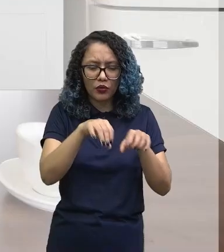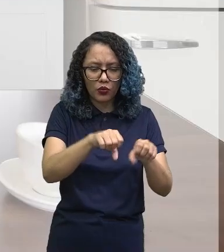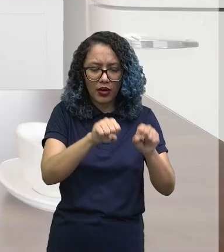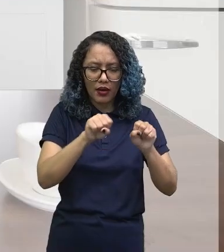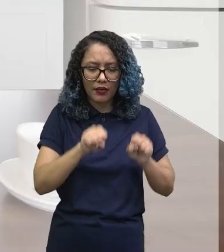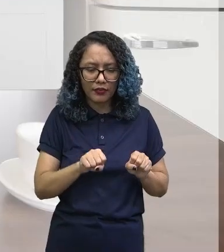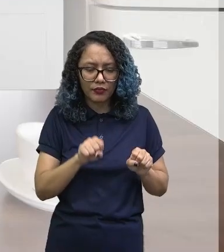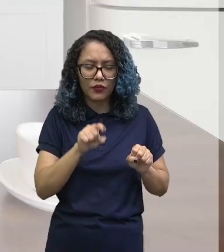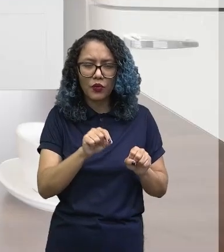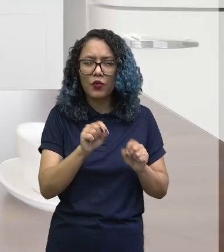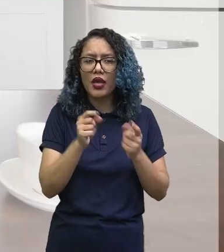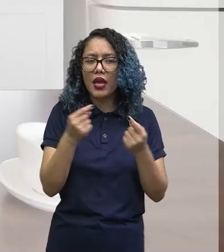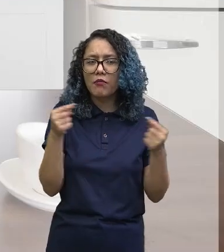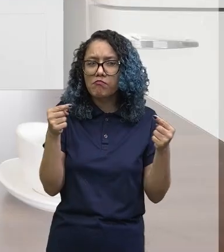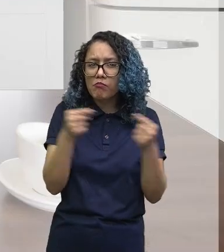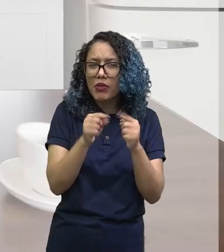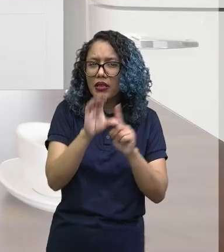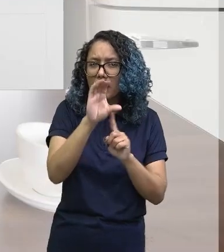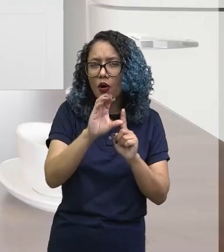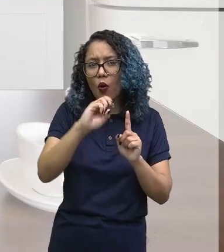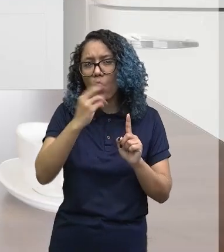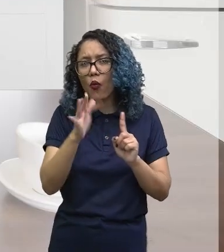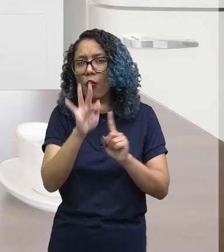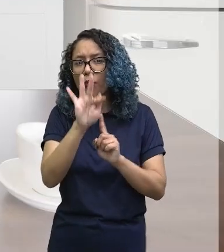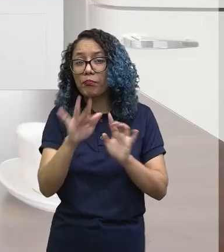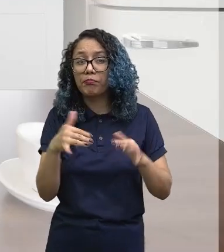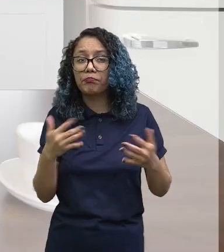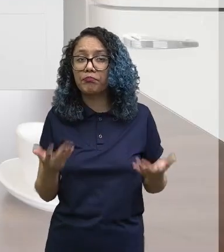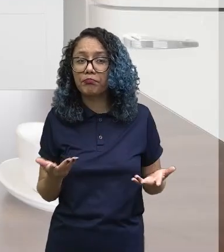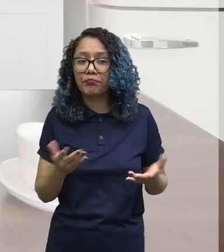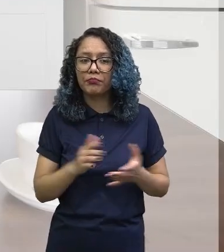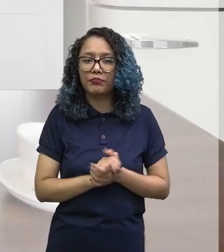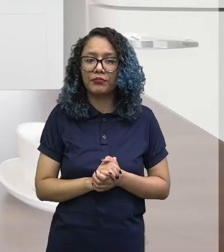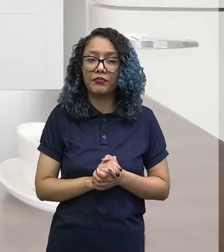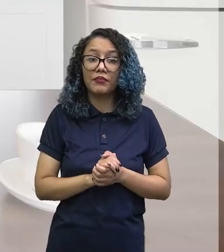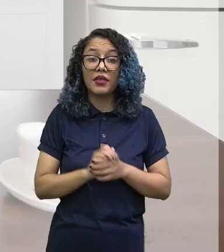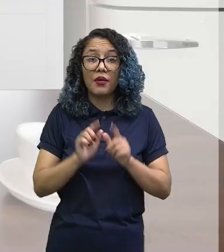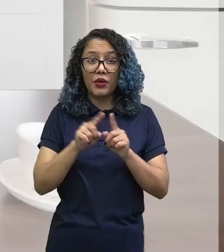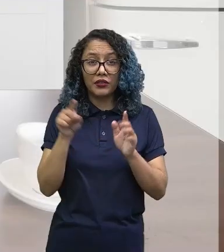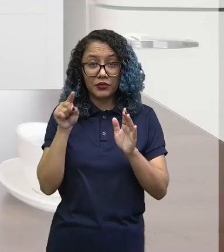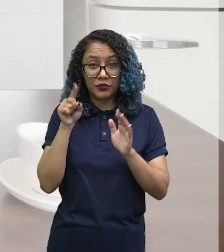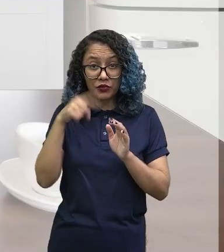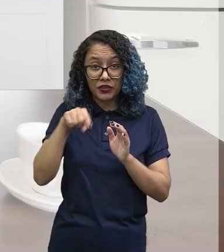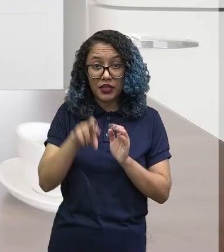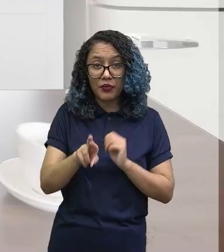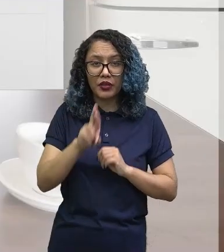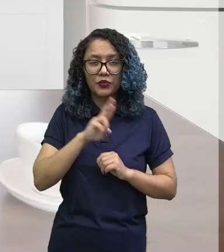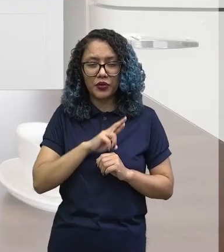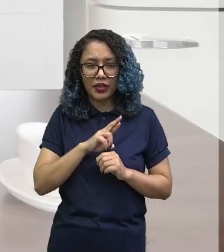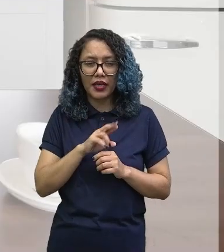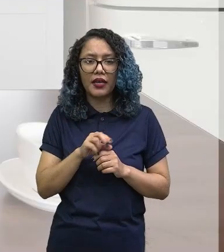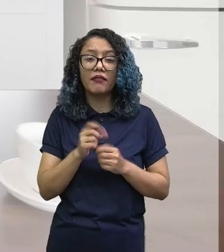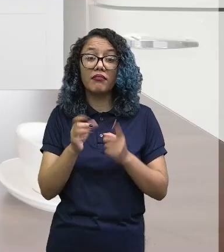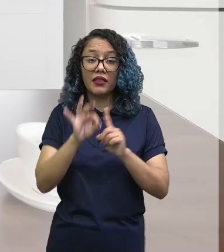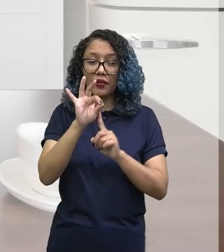em Celsius ou Fahrenheit? Claro que você vai responder o quê? Professora,